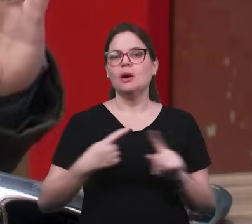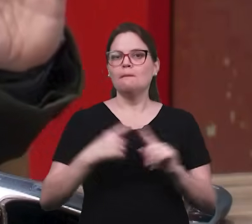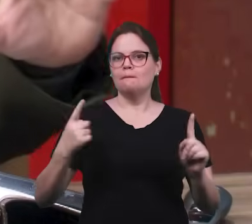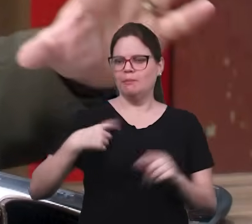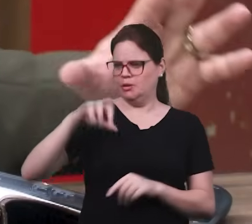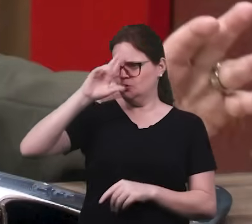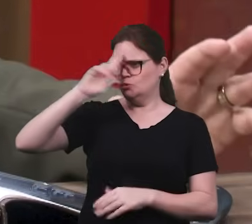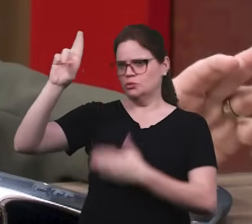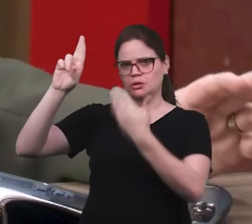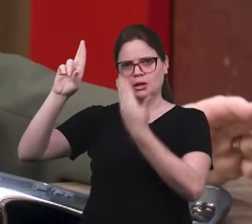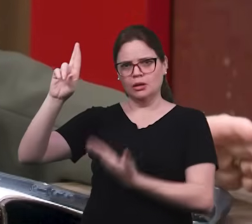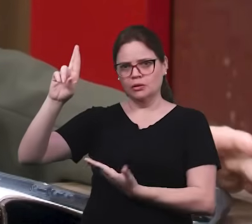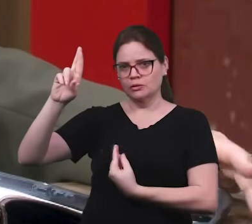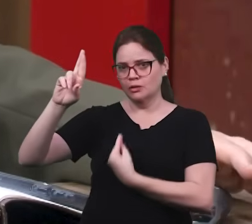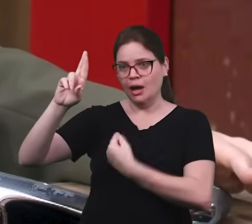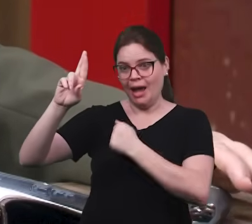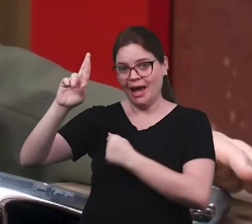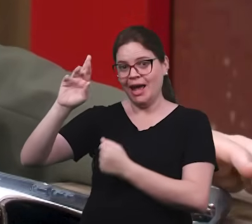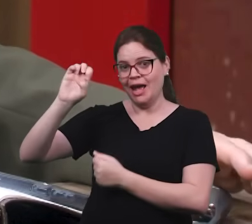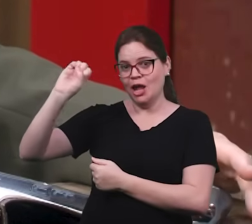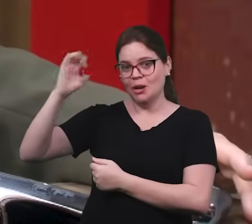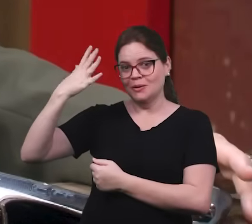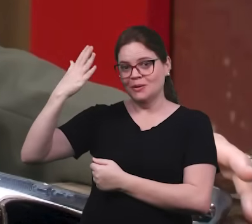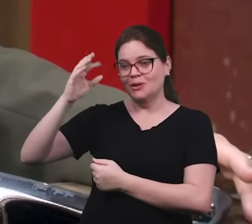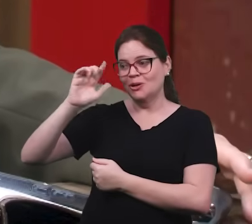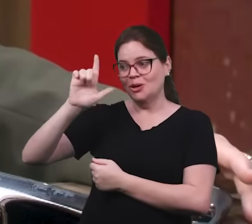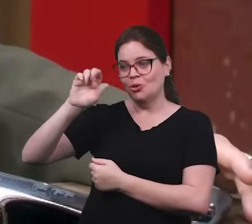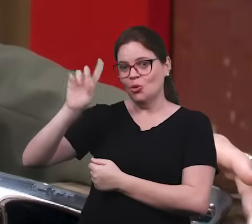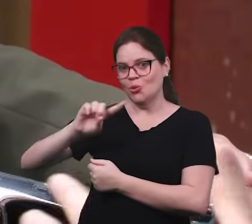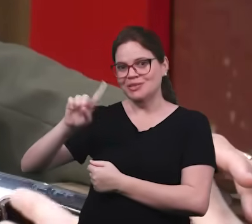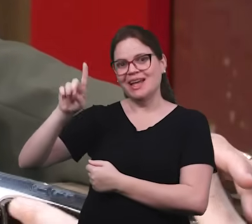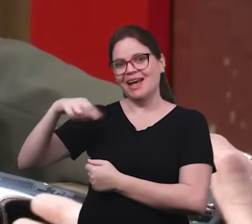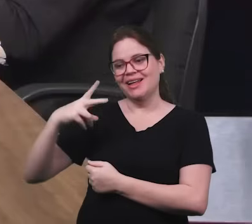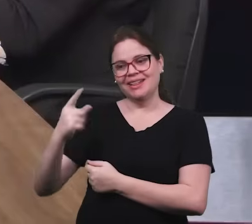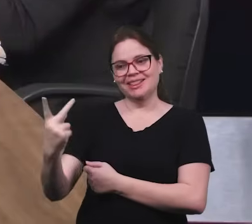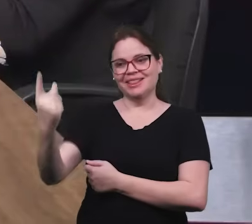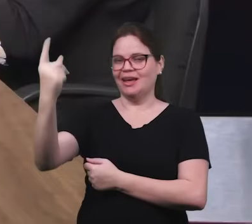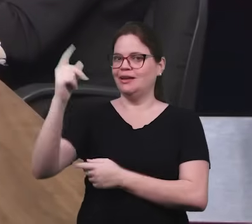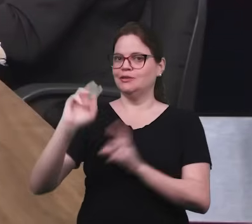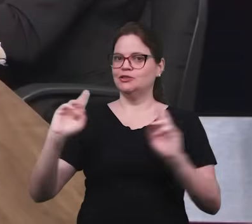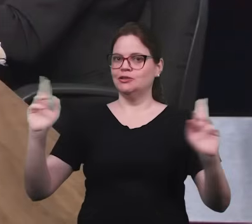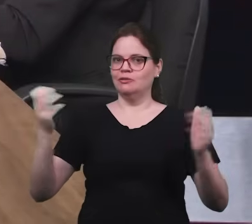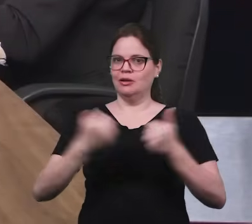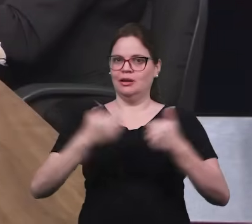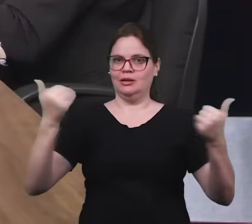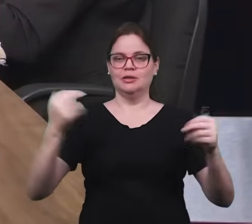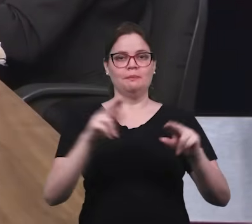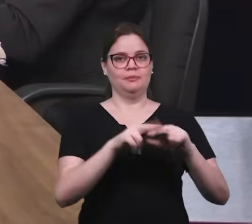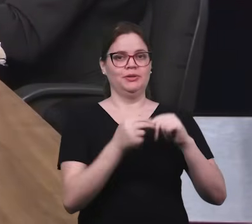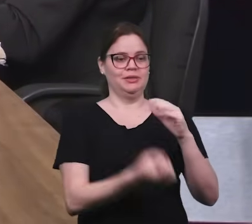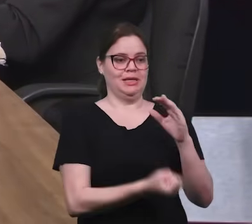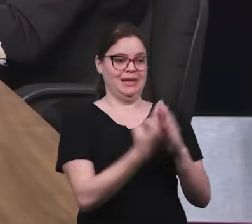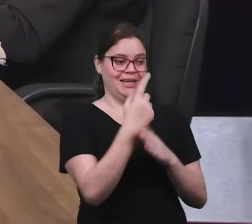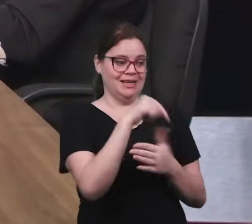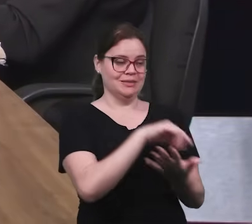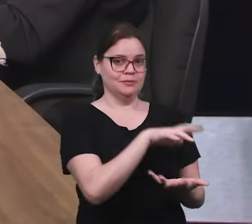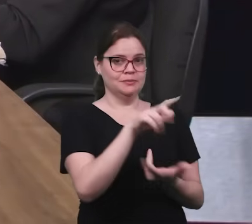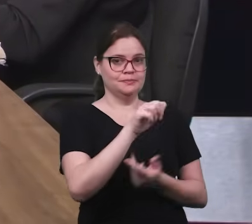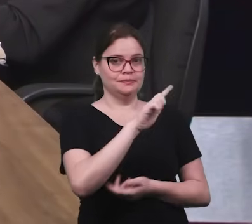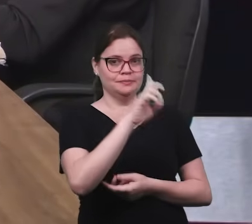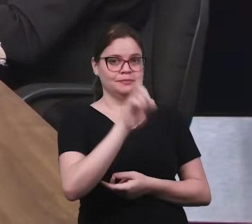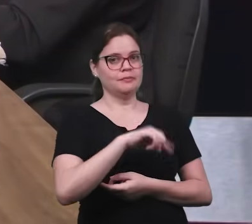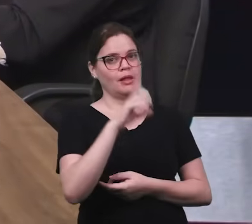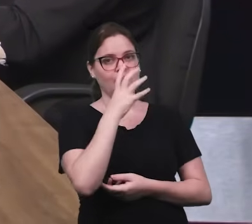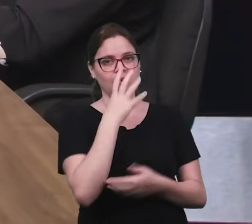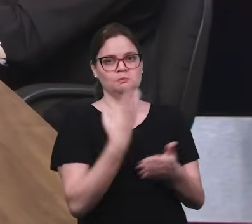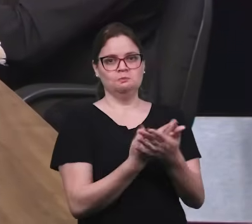diferença entre aquilo que foi criado e aquilo que é eterno, né? Apesar da luz criada, ela ser